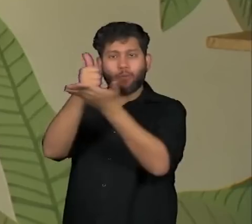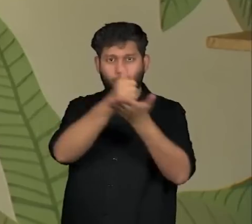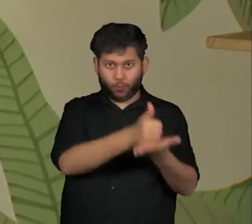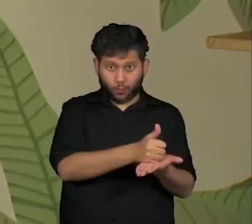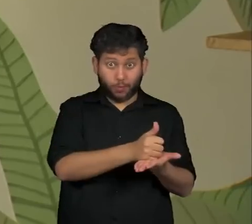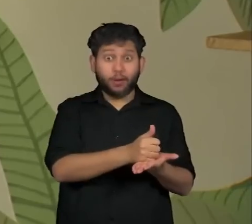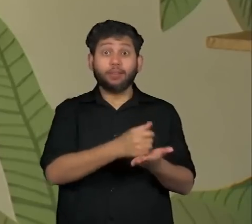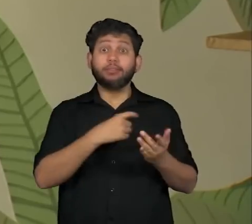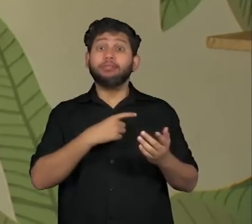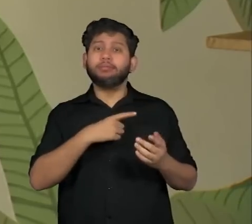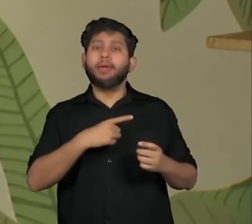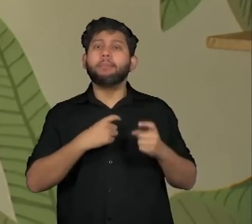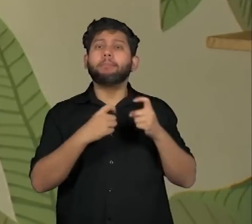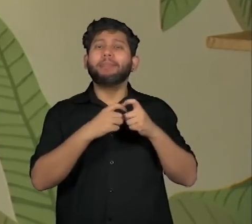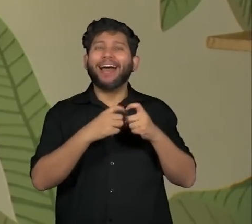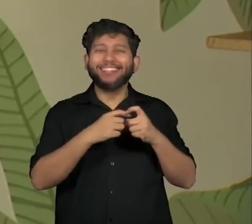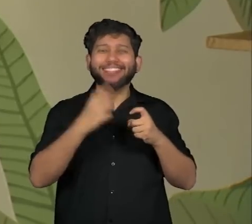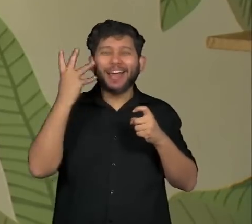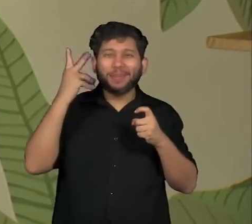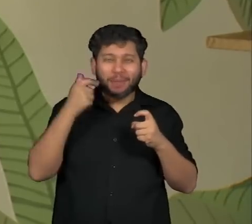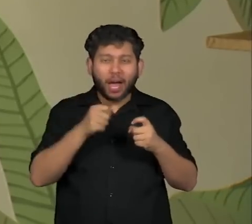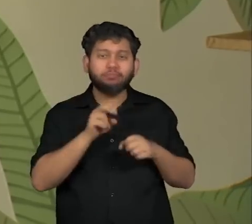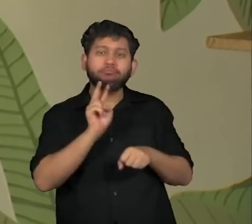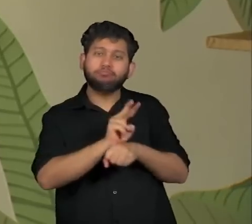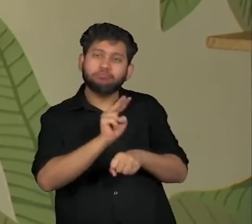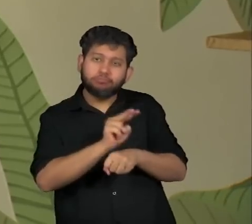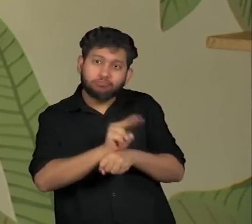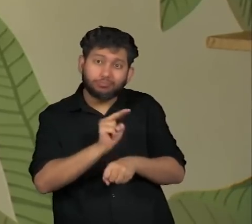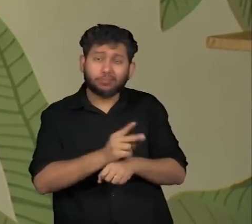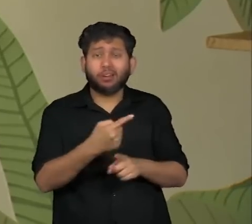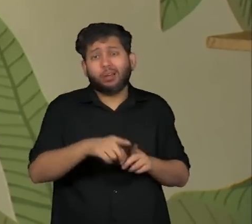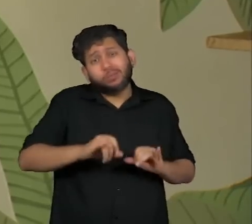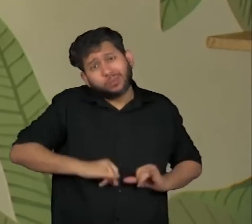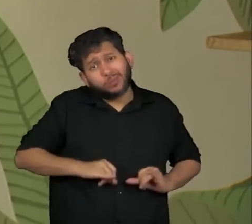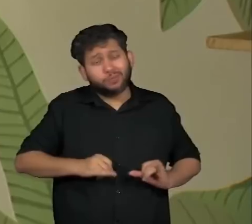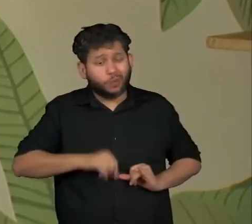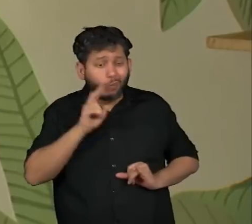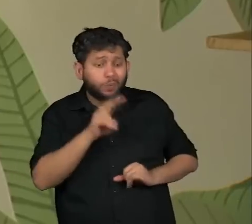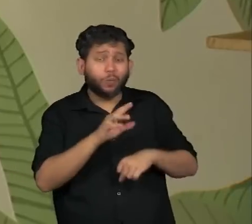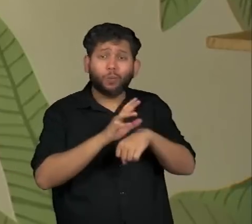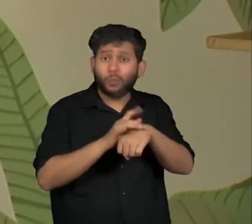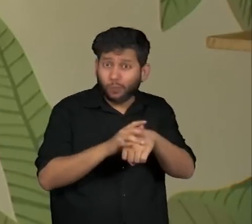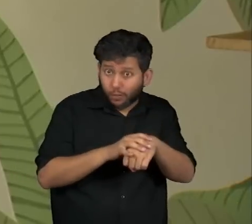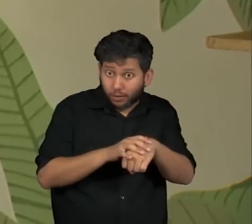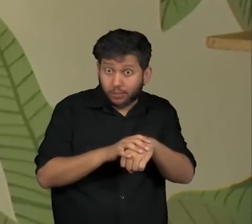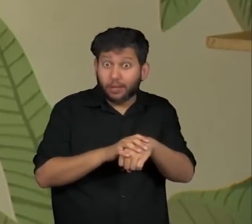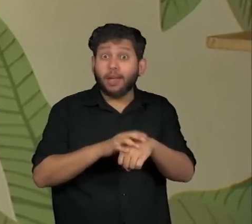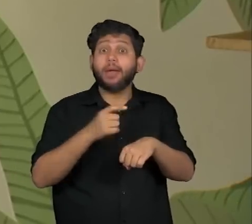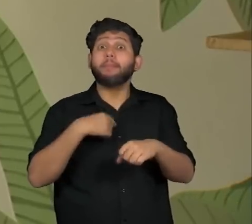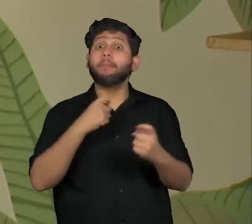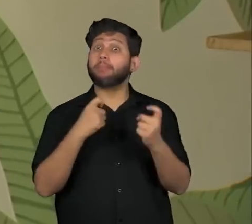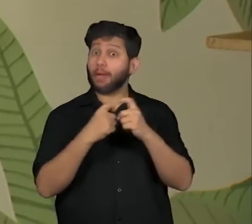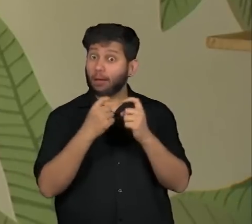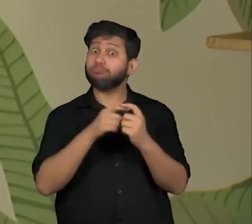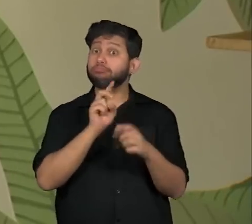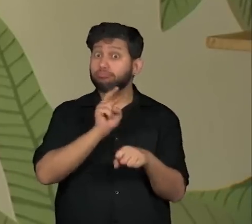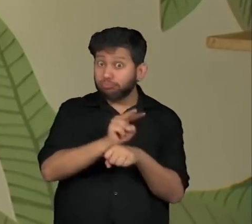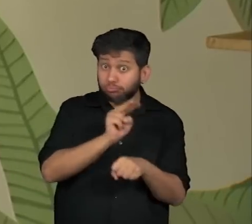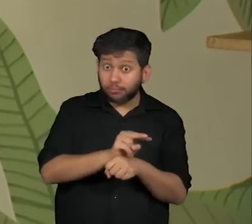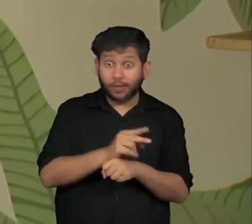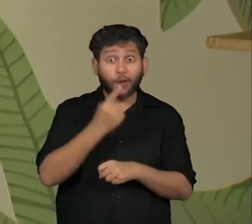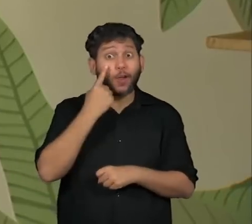ver o estado físico, porque normalmente são resgatados em condições ruins, né? Então vêm doentes. Nessa consulta, eles são testados